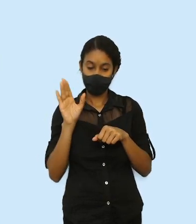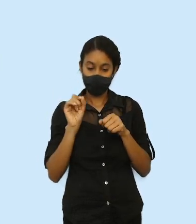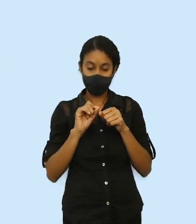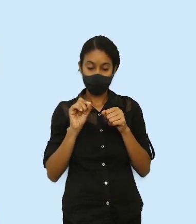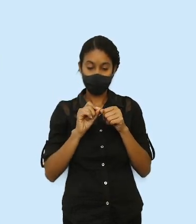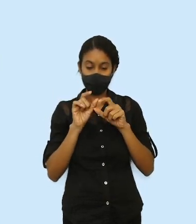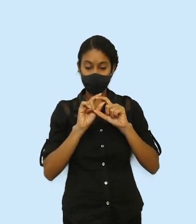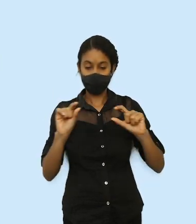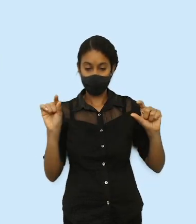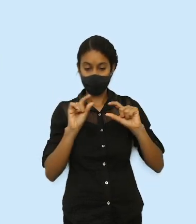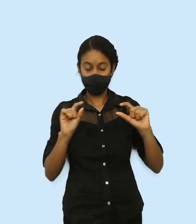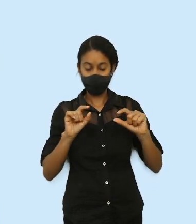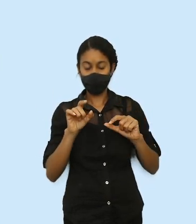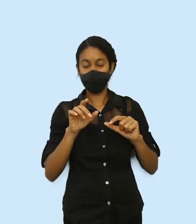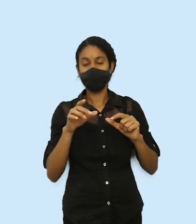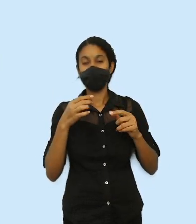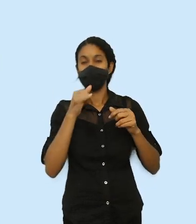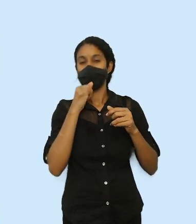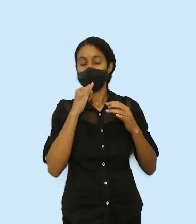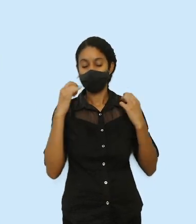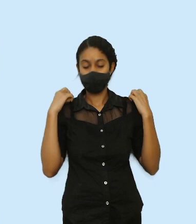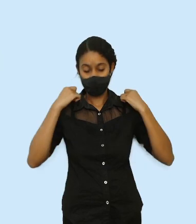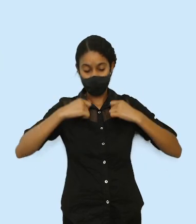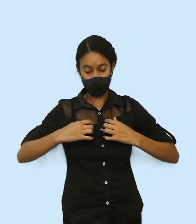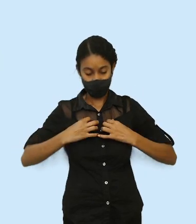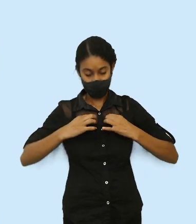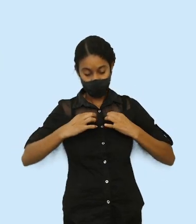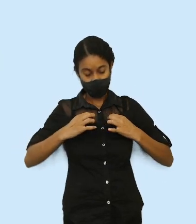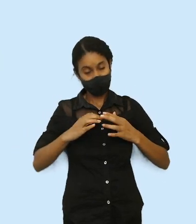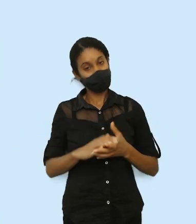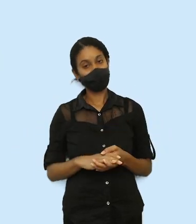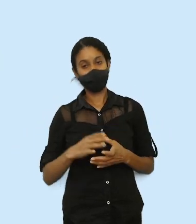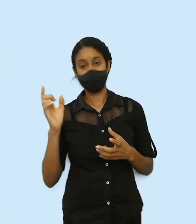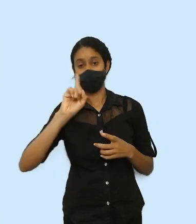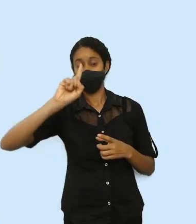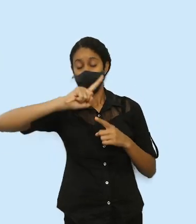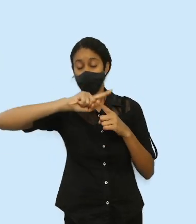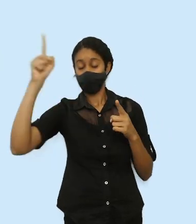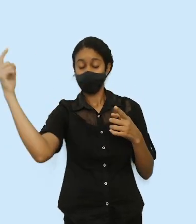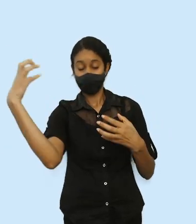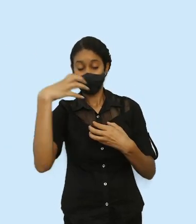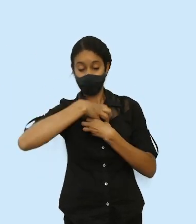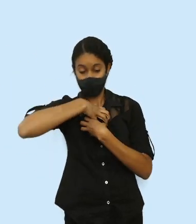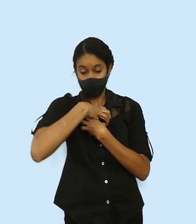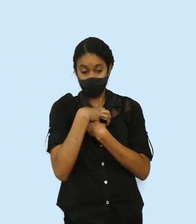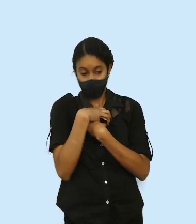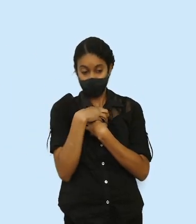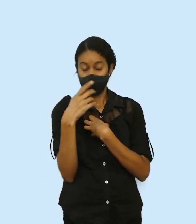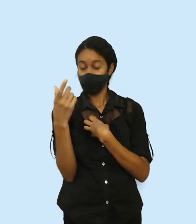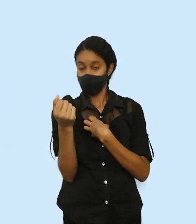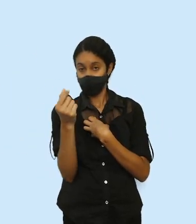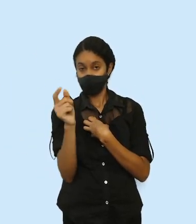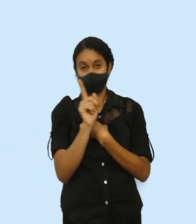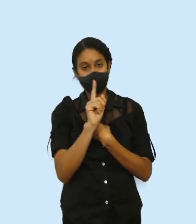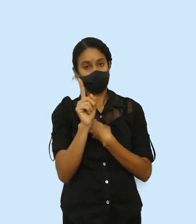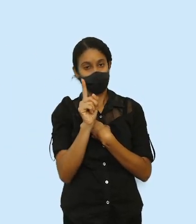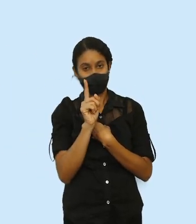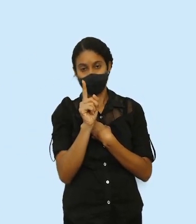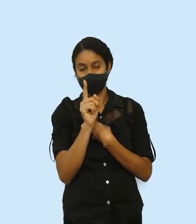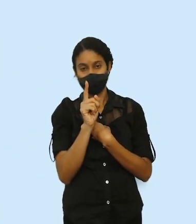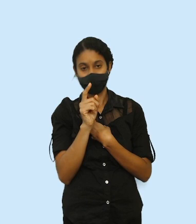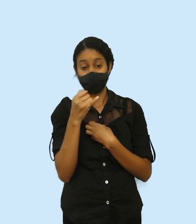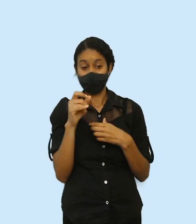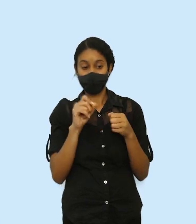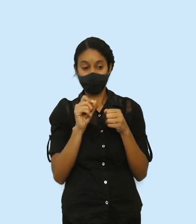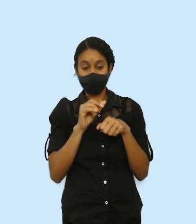São frases bem interessantes, mas que não geram tanto impacto, por exemplo, nos nossos salários. Porque se a gente produzisse mais e ganhasse mais,